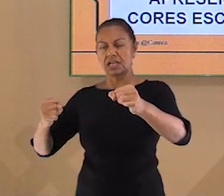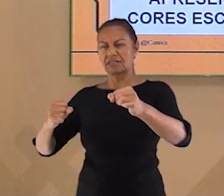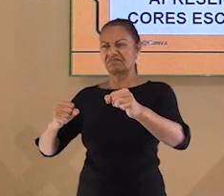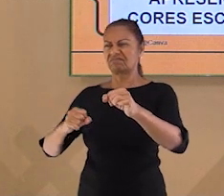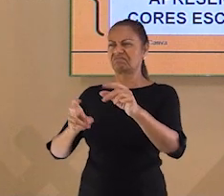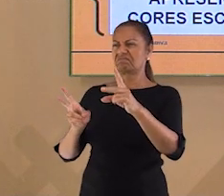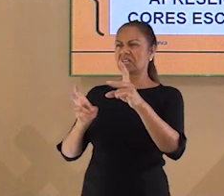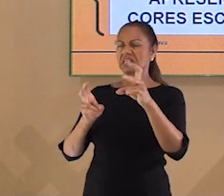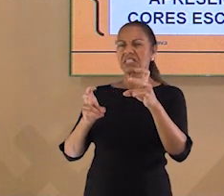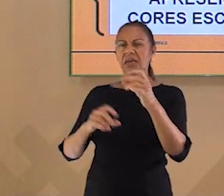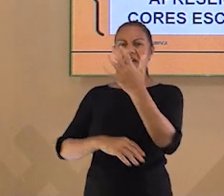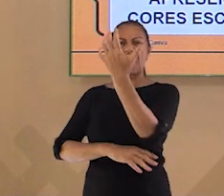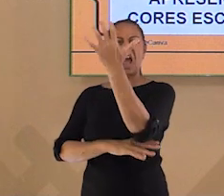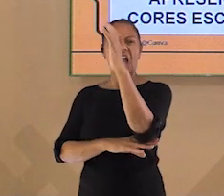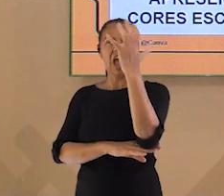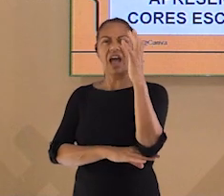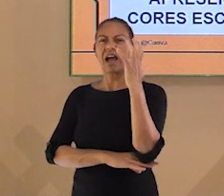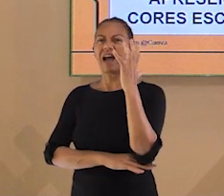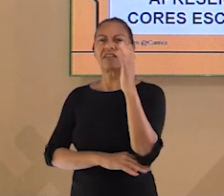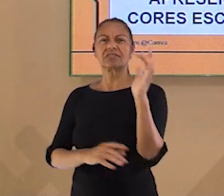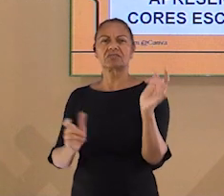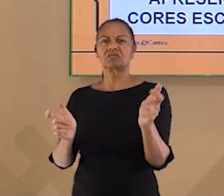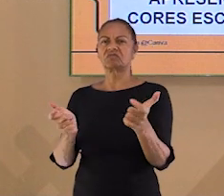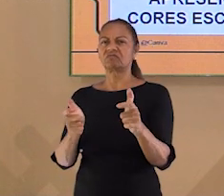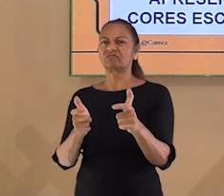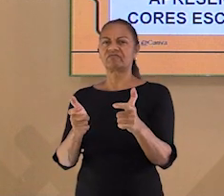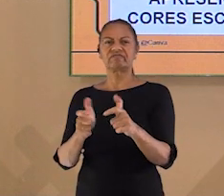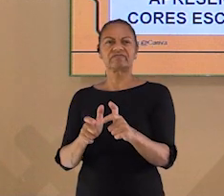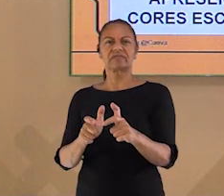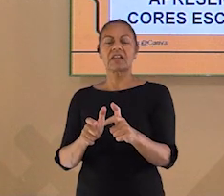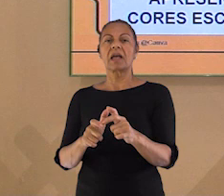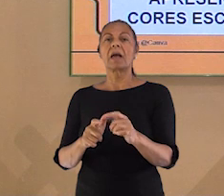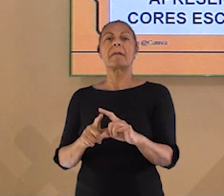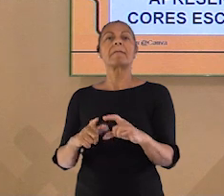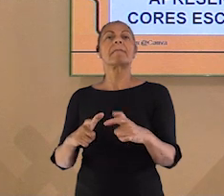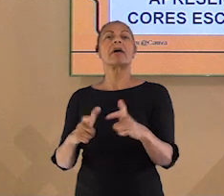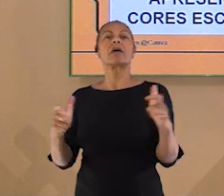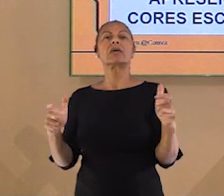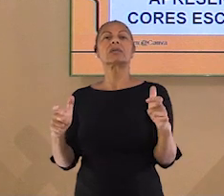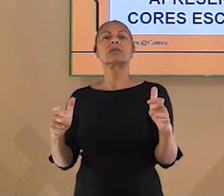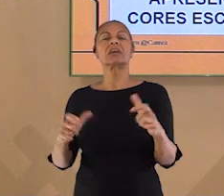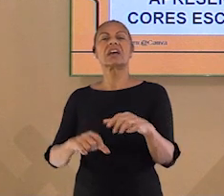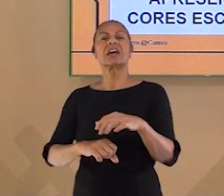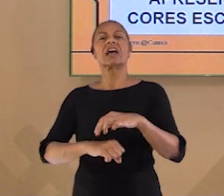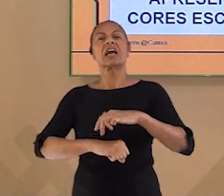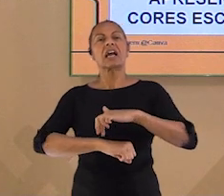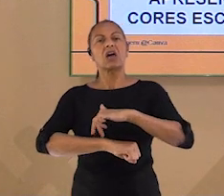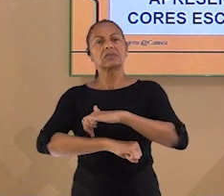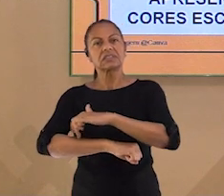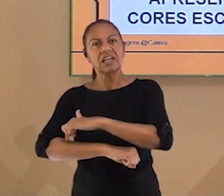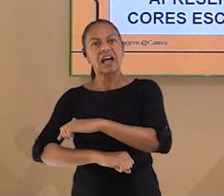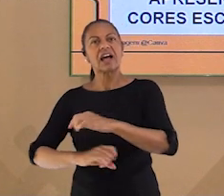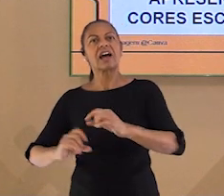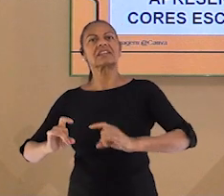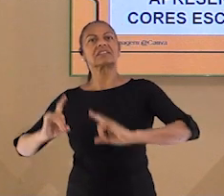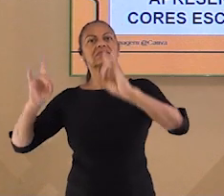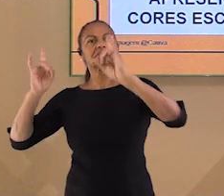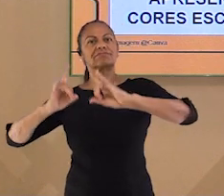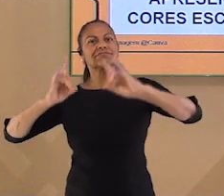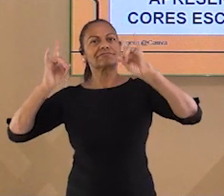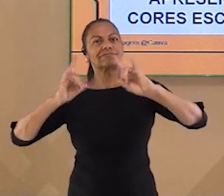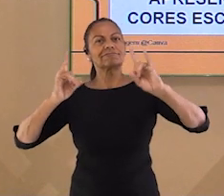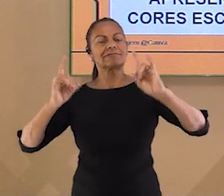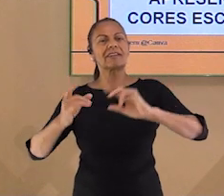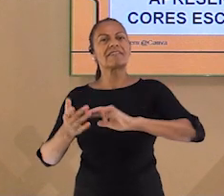áreas verdes, né? Mas, na verdade, existem muitas calçadas, ruas, estacionamentos e edifícios.